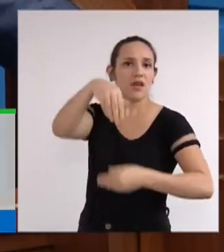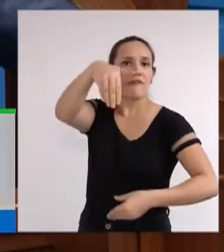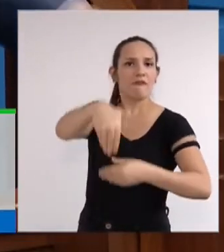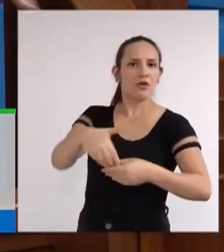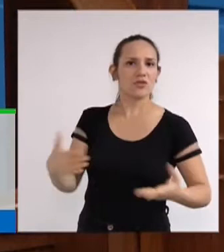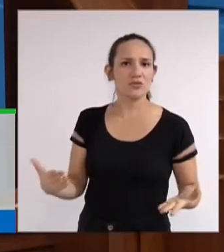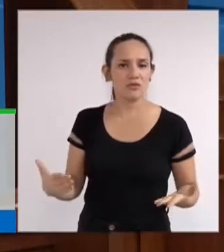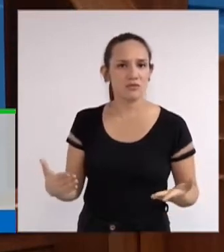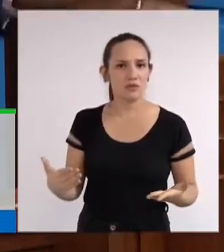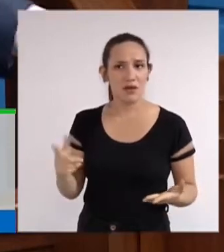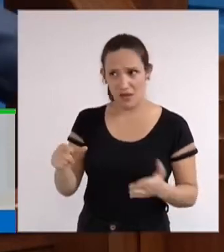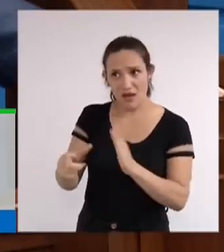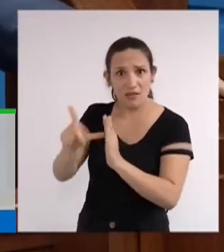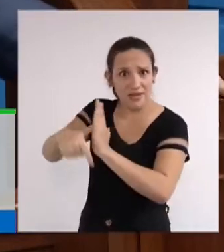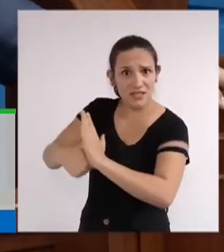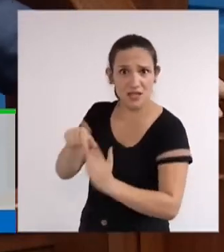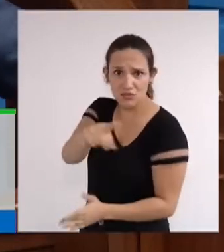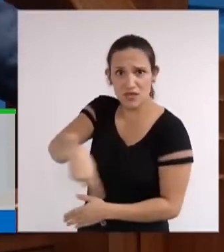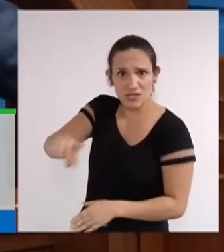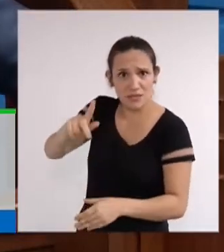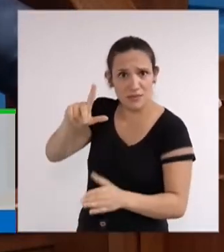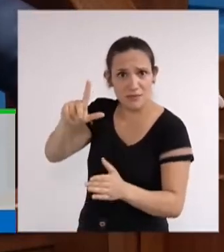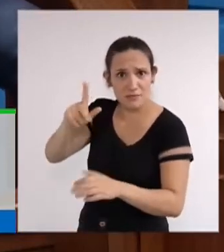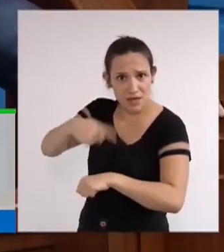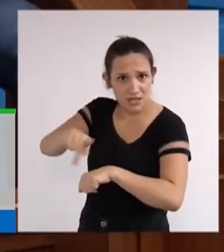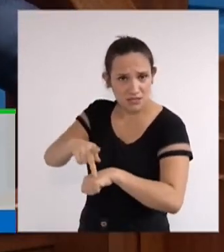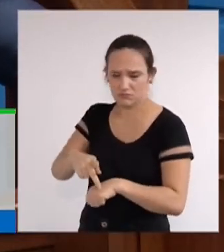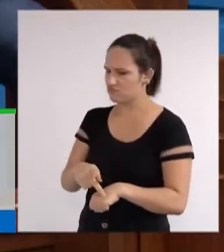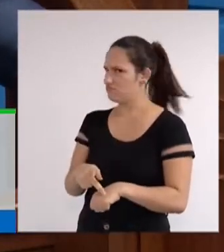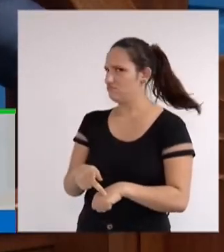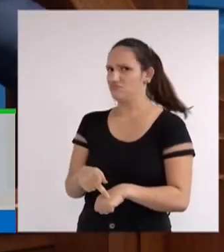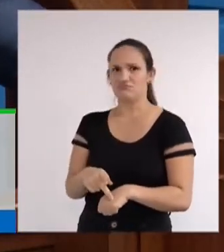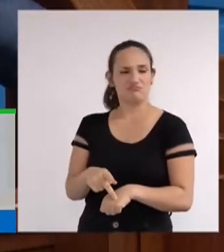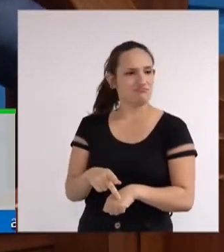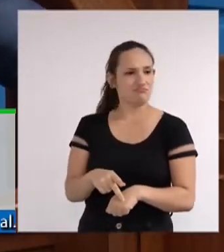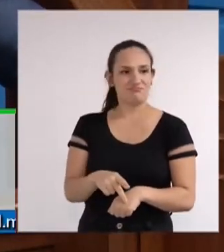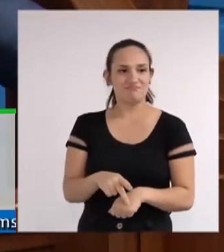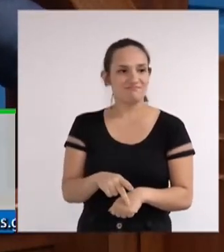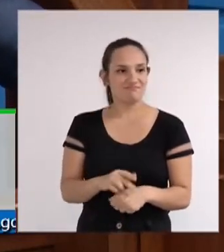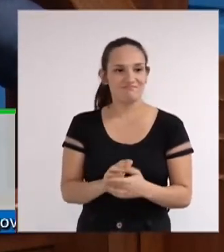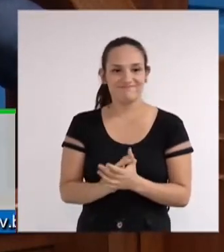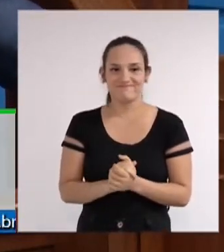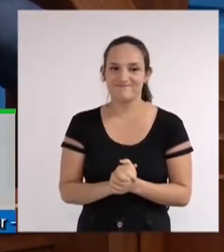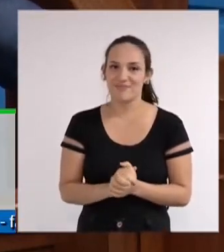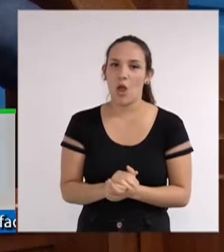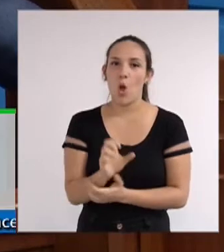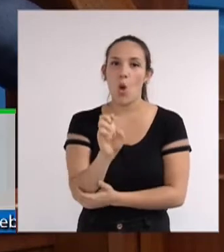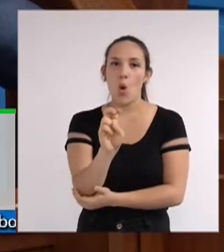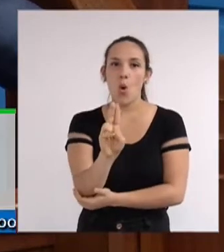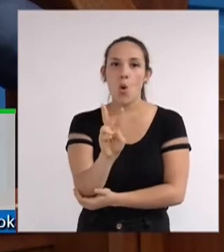Acontece, excelências, que a urna eletrônica é um mito, senhores, é um cavalo de Troia.